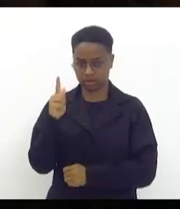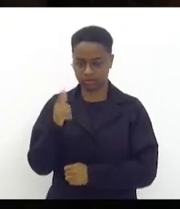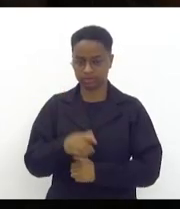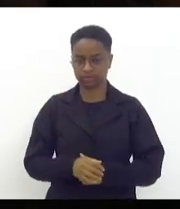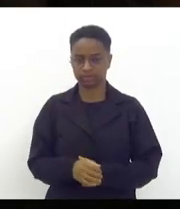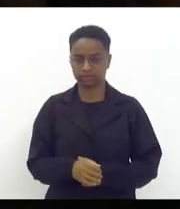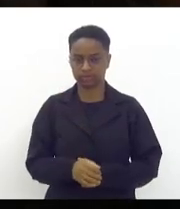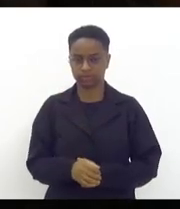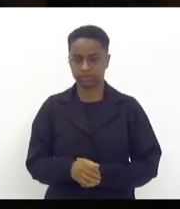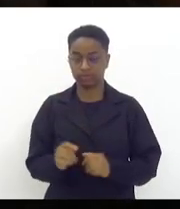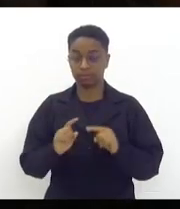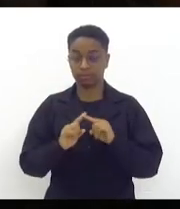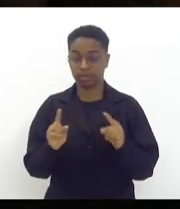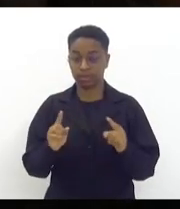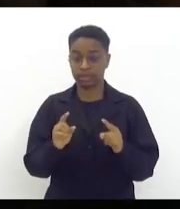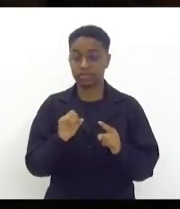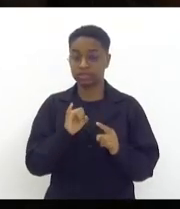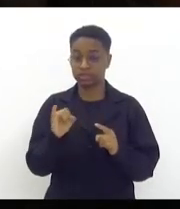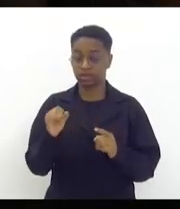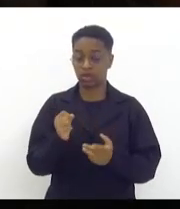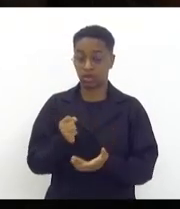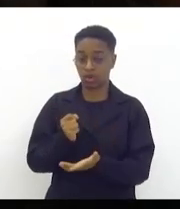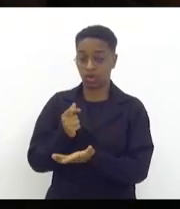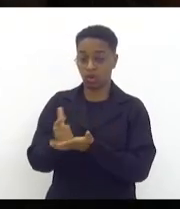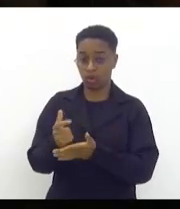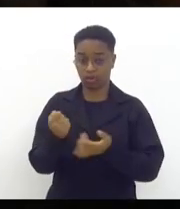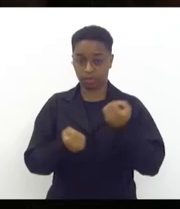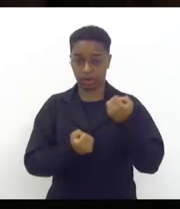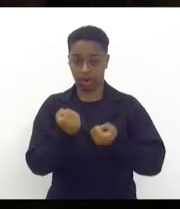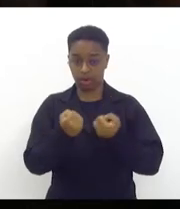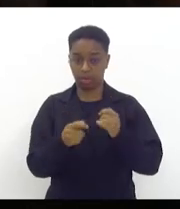Quem adquire um carro da Hyundai,